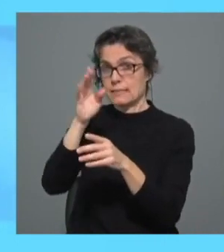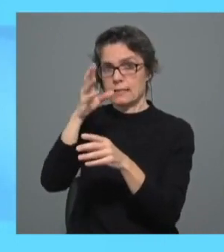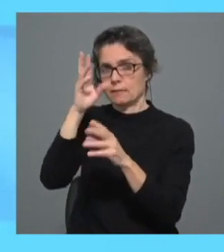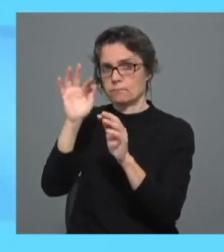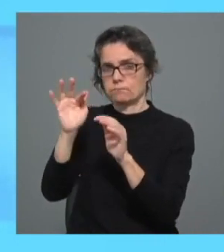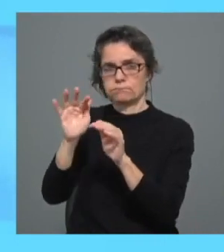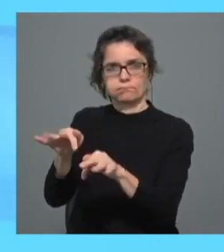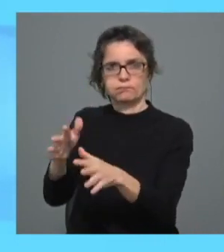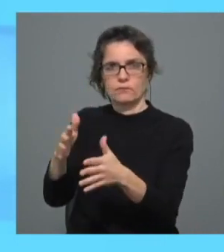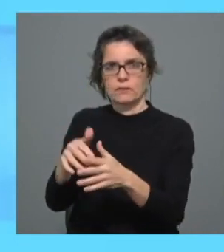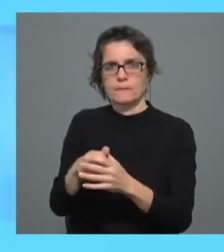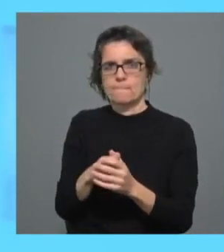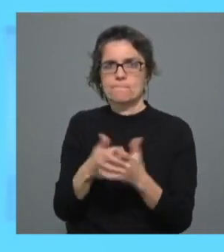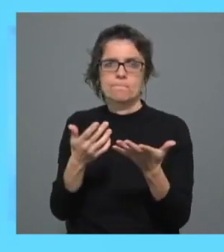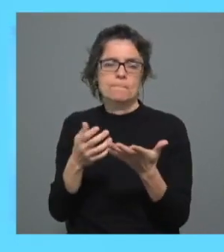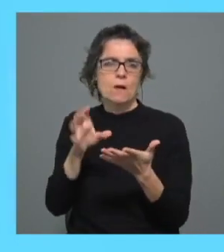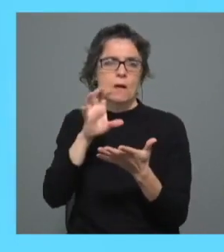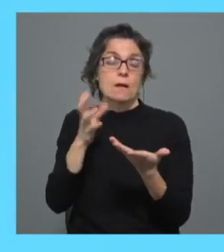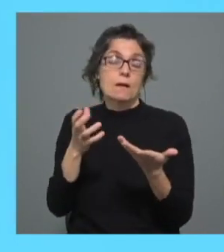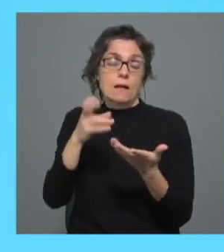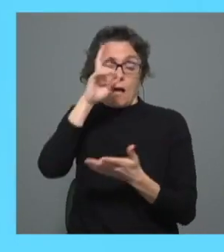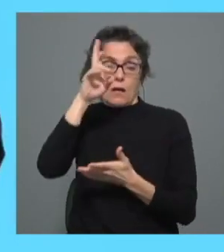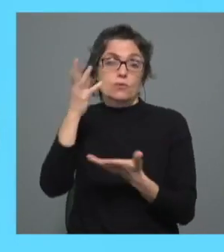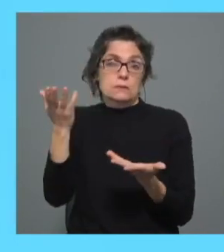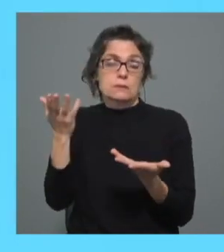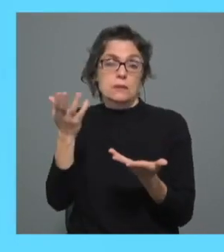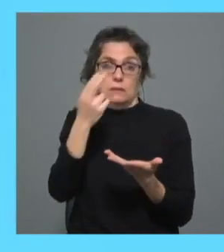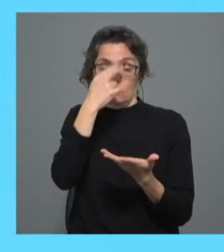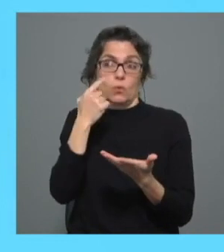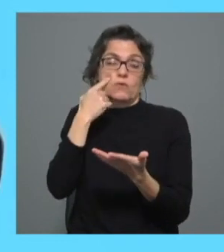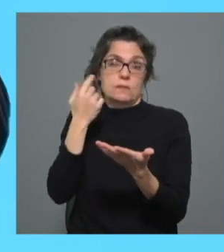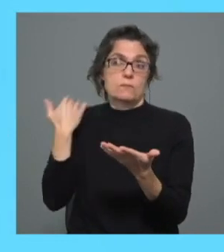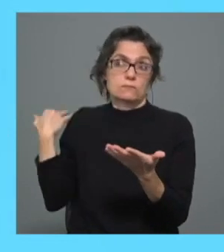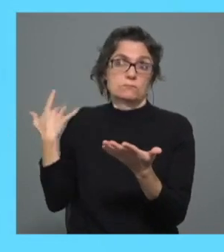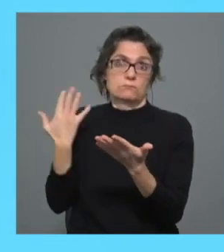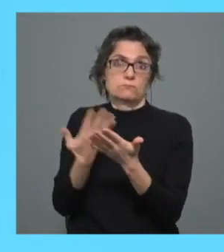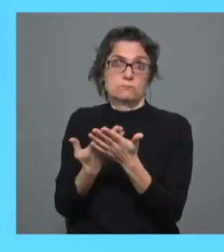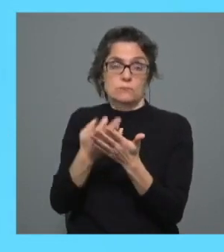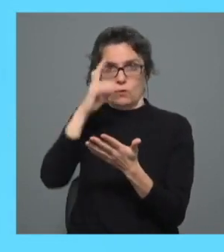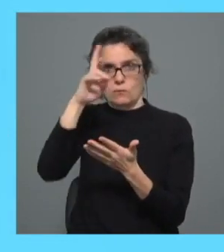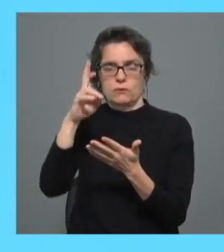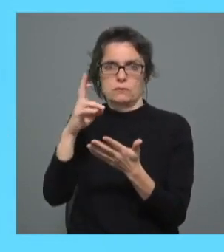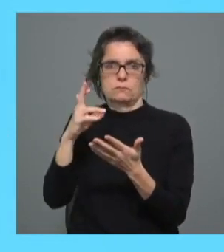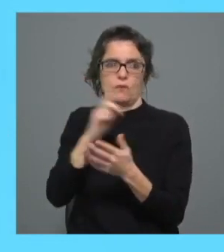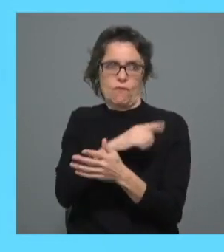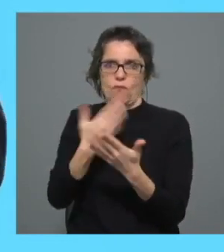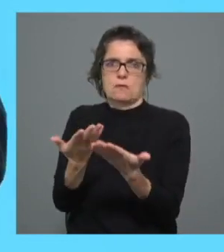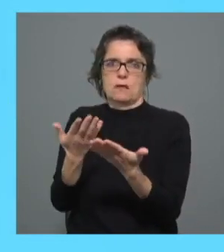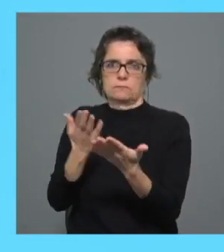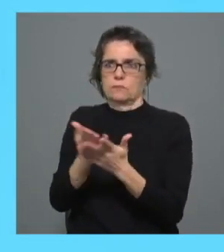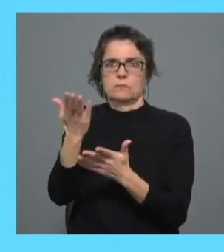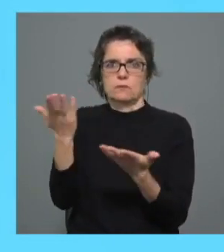não são instituições e, nesse sentido, perenes. E a Rússia, meu Deus, historicamente é um país para continuar, graças a Deus.